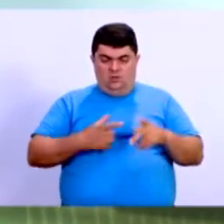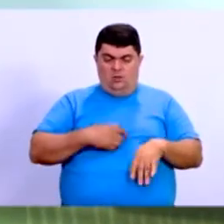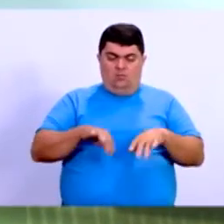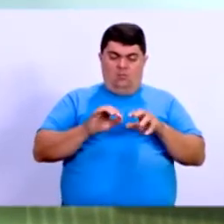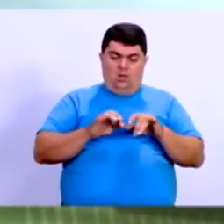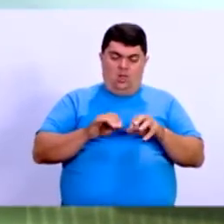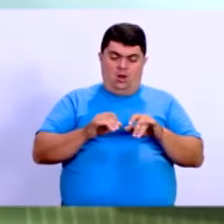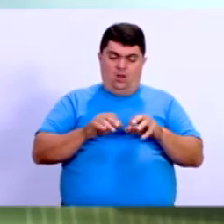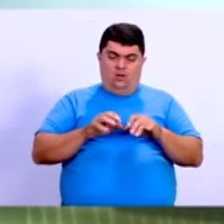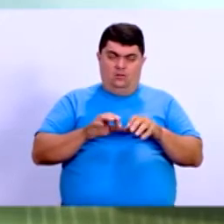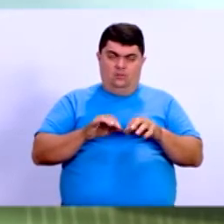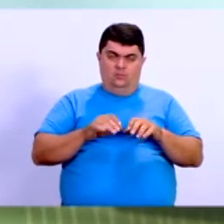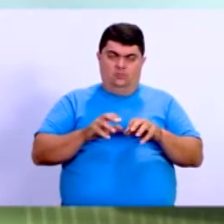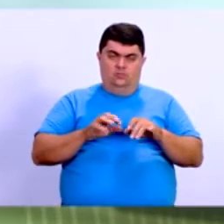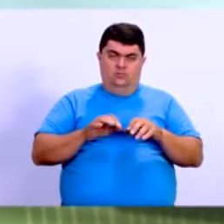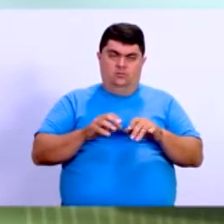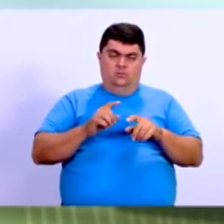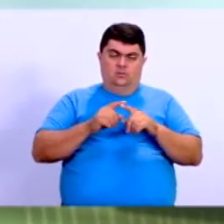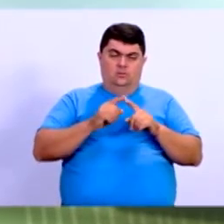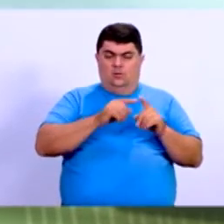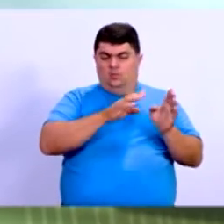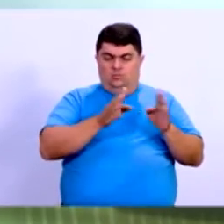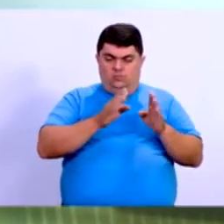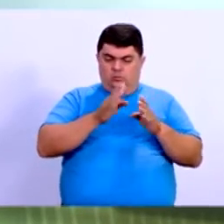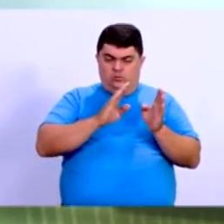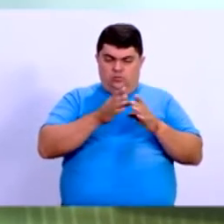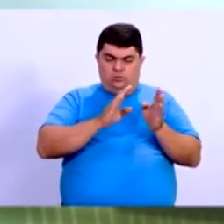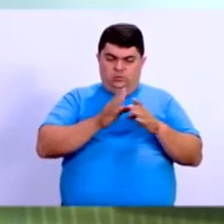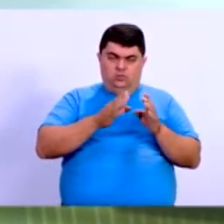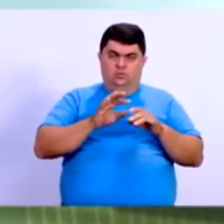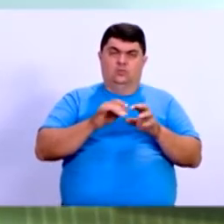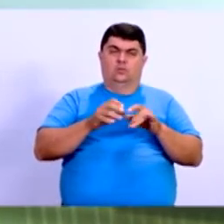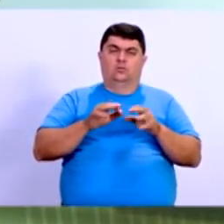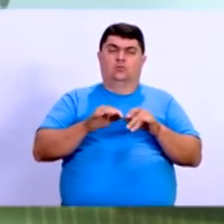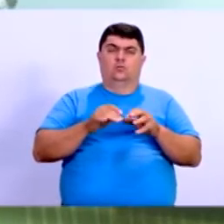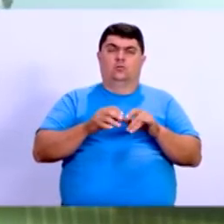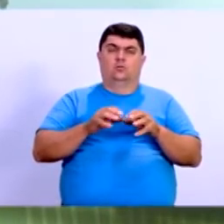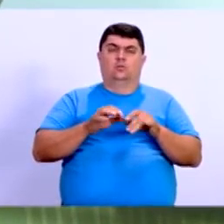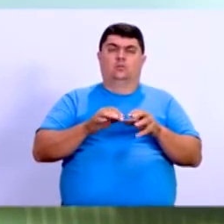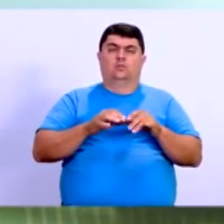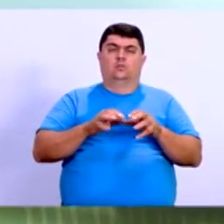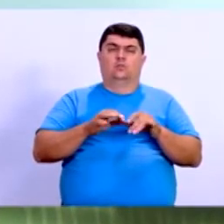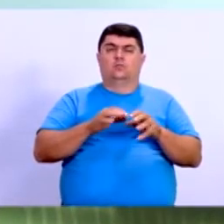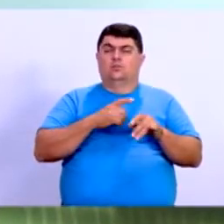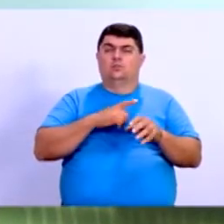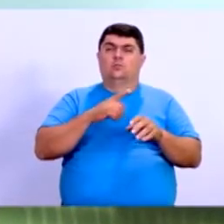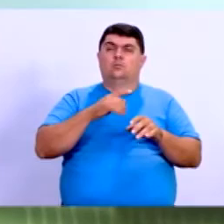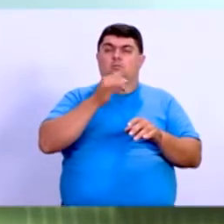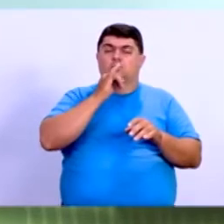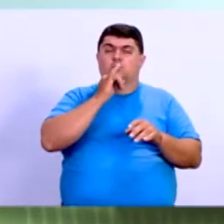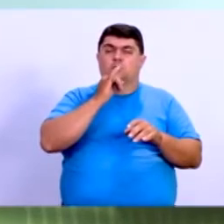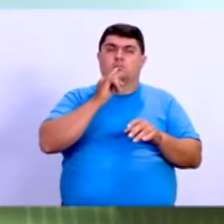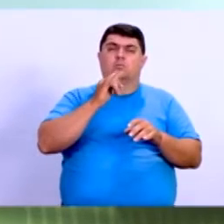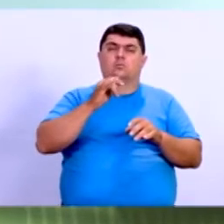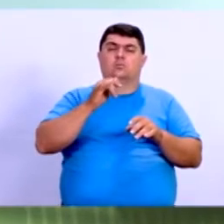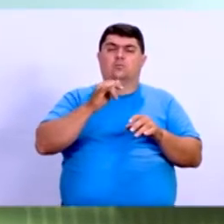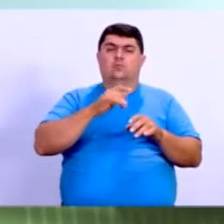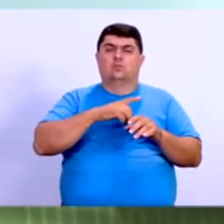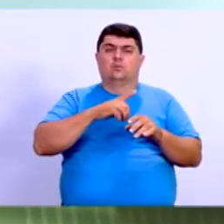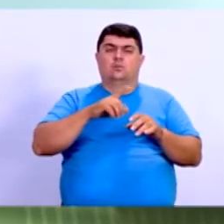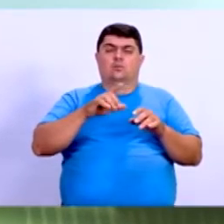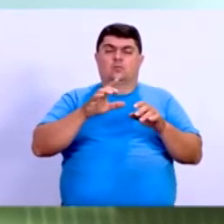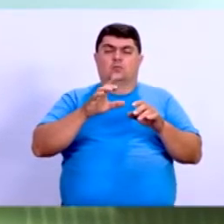digitar, certo? Para colocar, escrever na tela, então o que ele está fazendo? Ele está